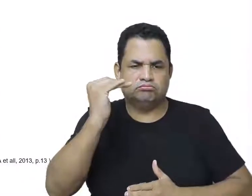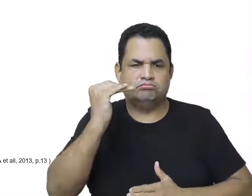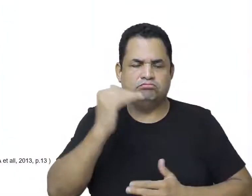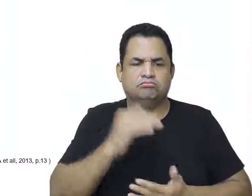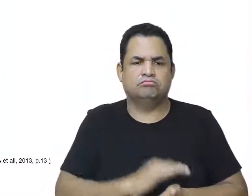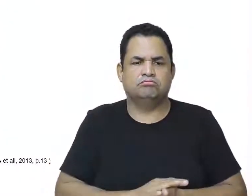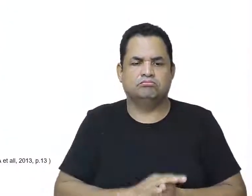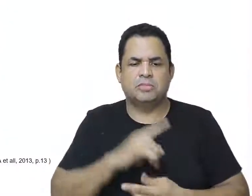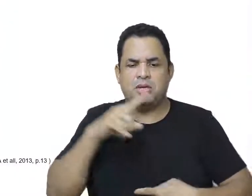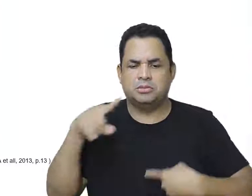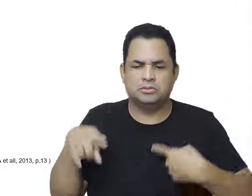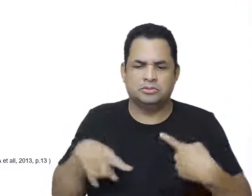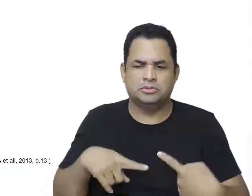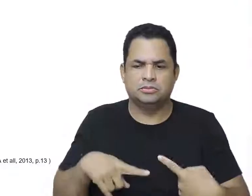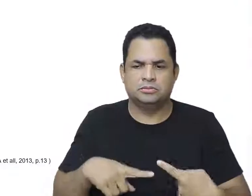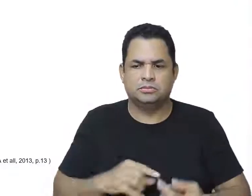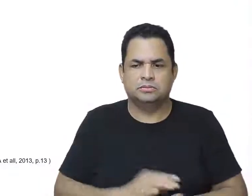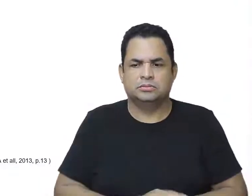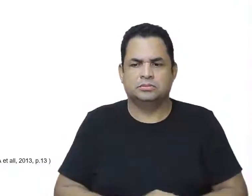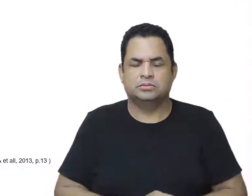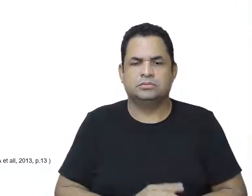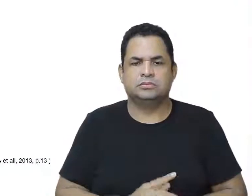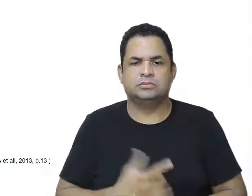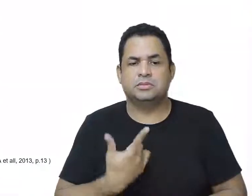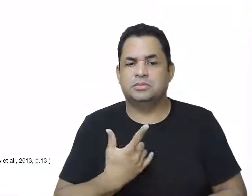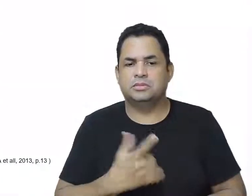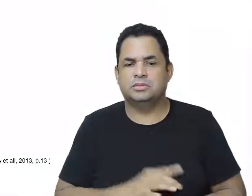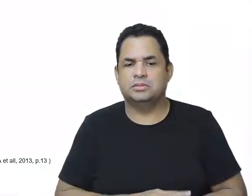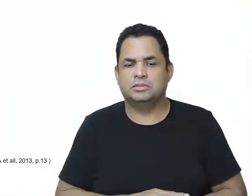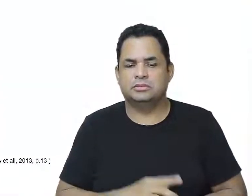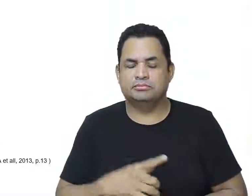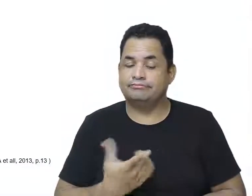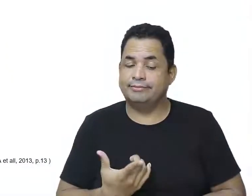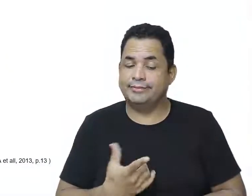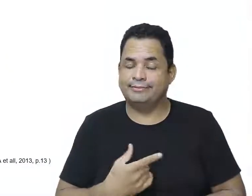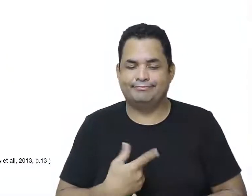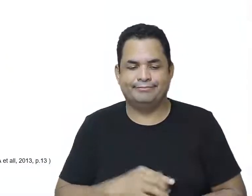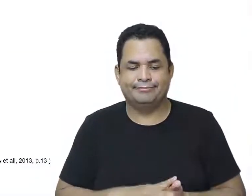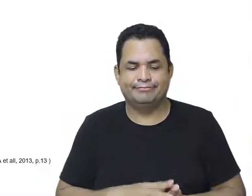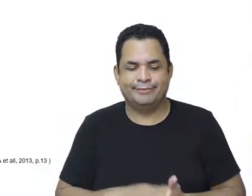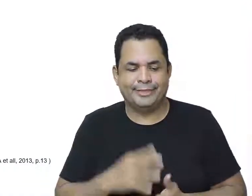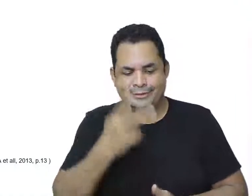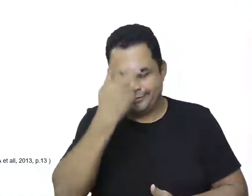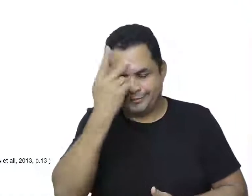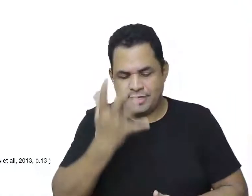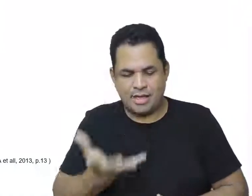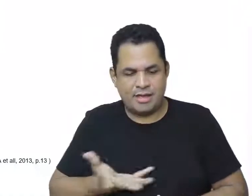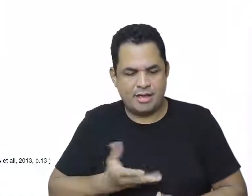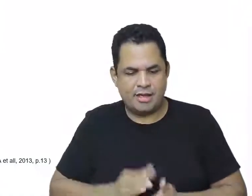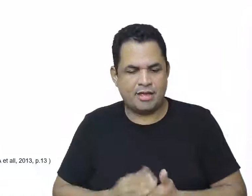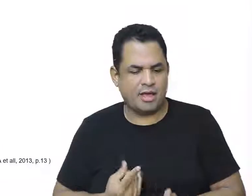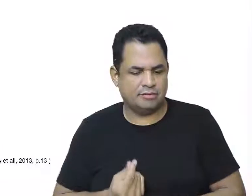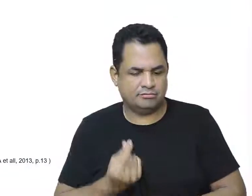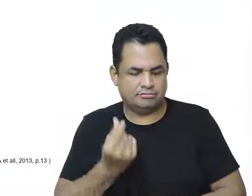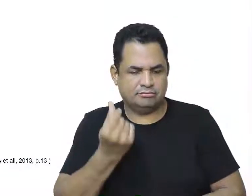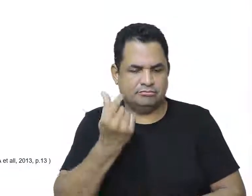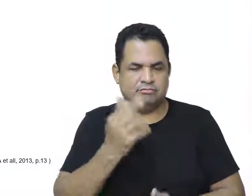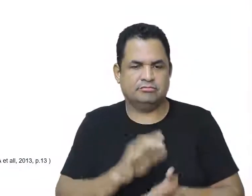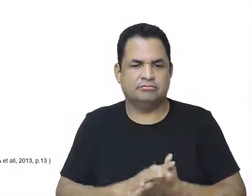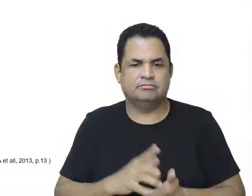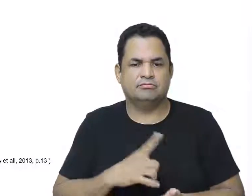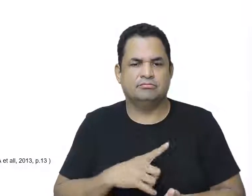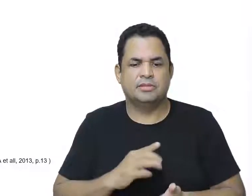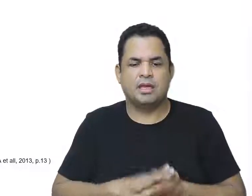determinados objetivos. Então não é à toa que muita gente quer ficar rica, né? Por quê? Porque o poder econômico é um poder